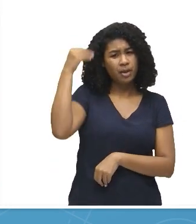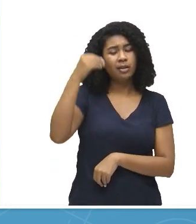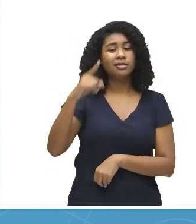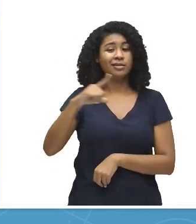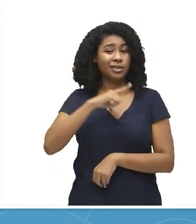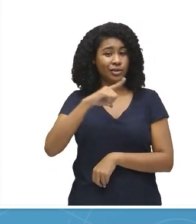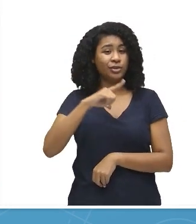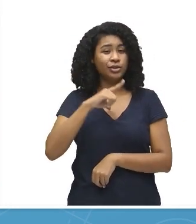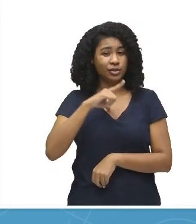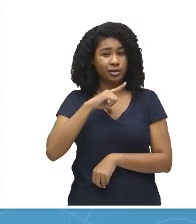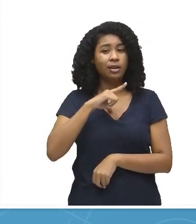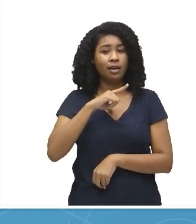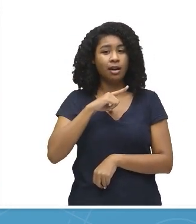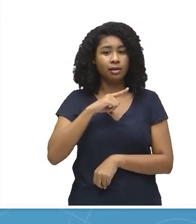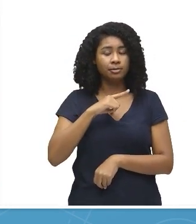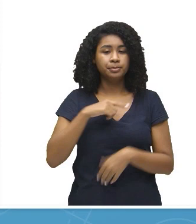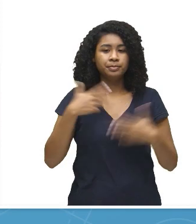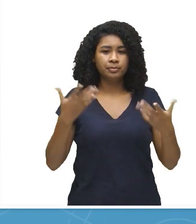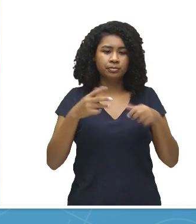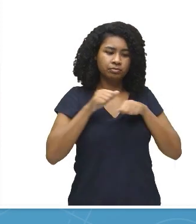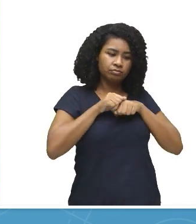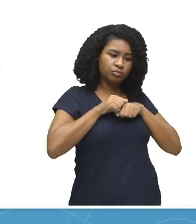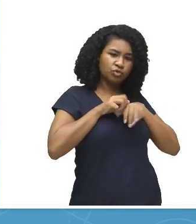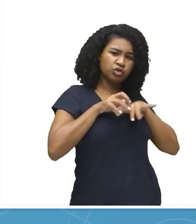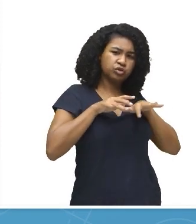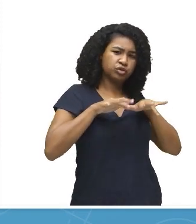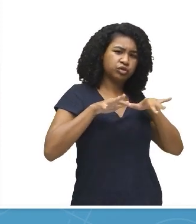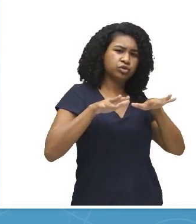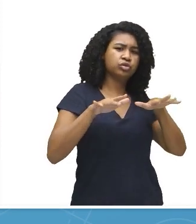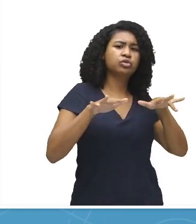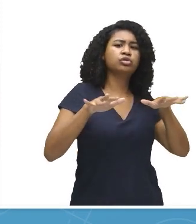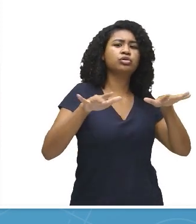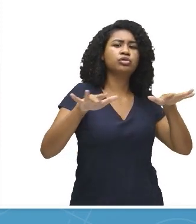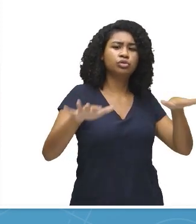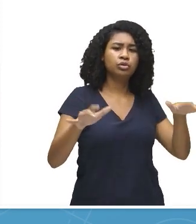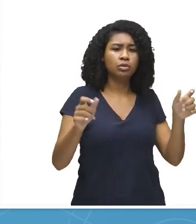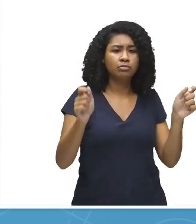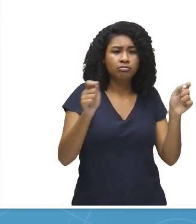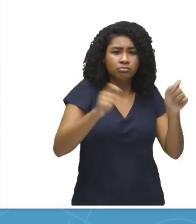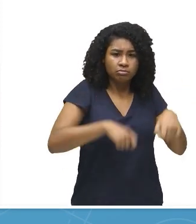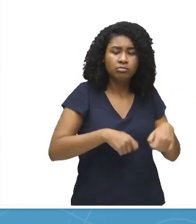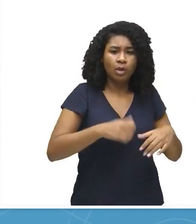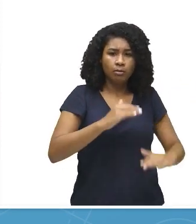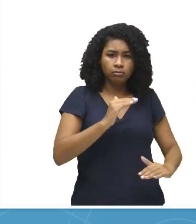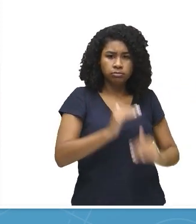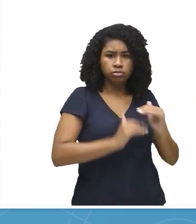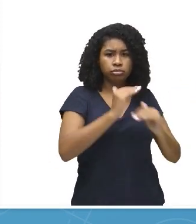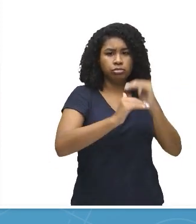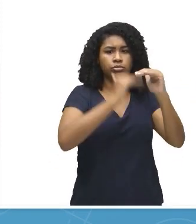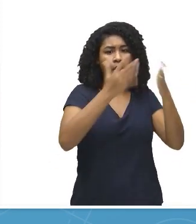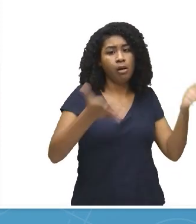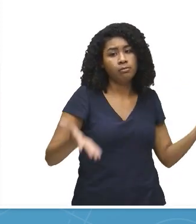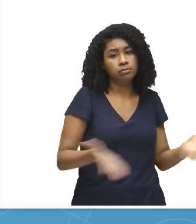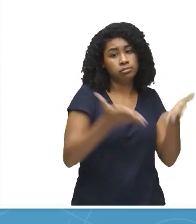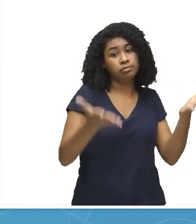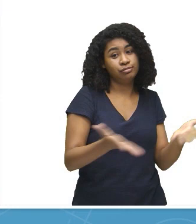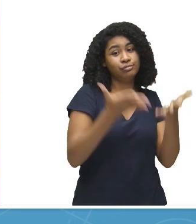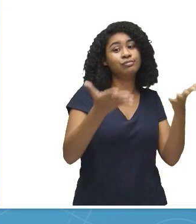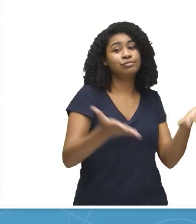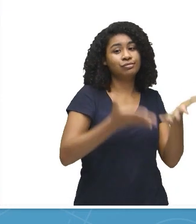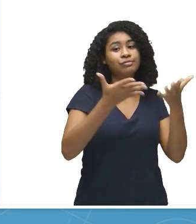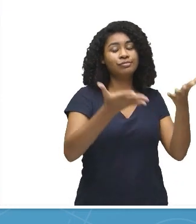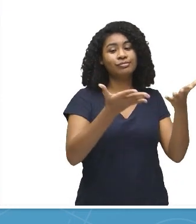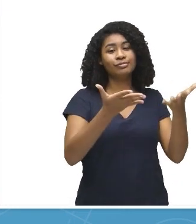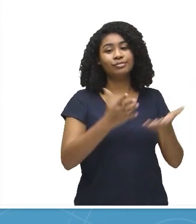no século passado a industrialização, né? No século XVIII. Então eles trouxeram também essa experiência,